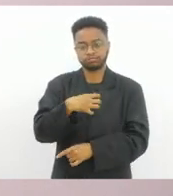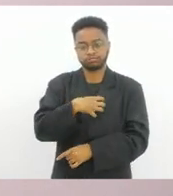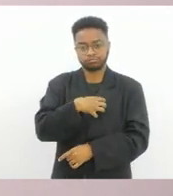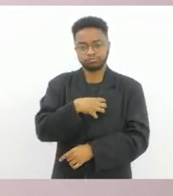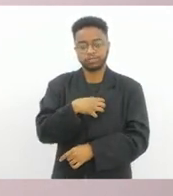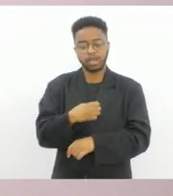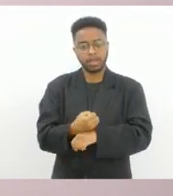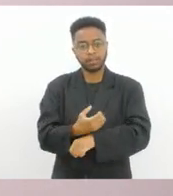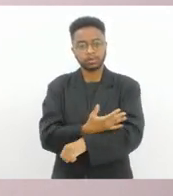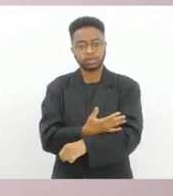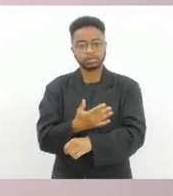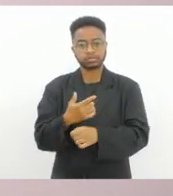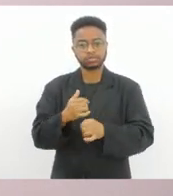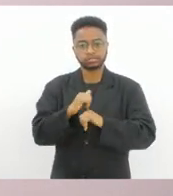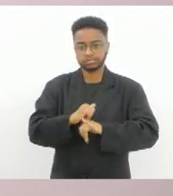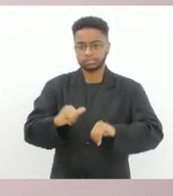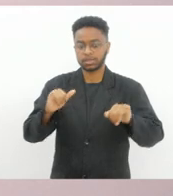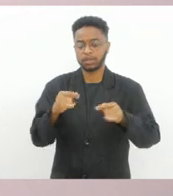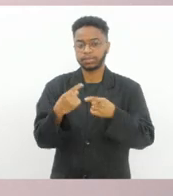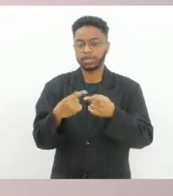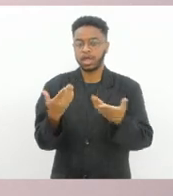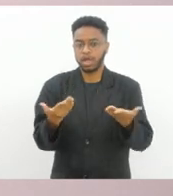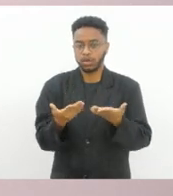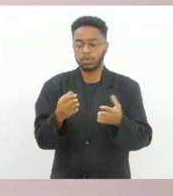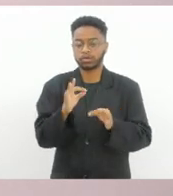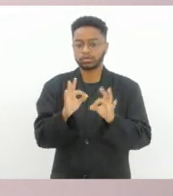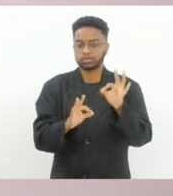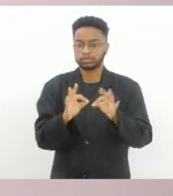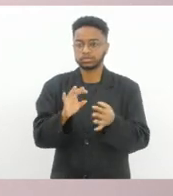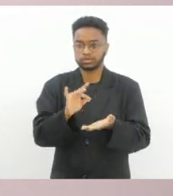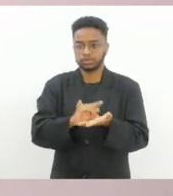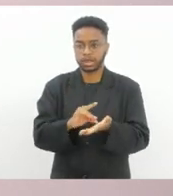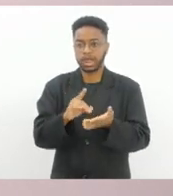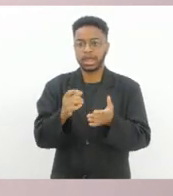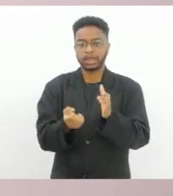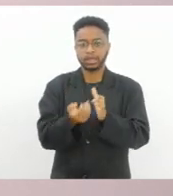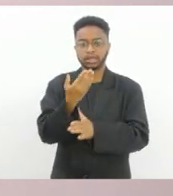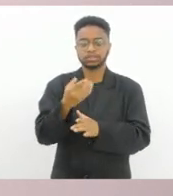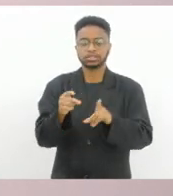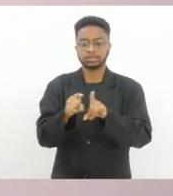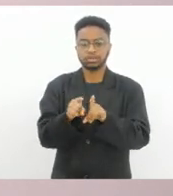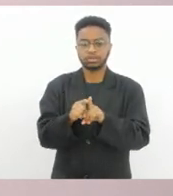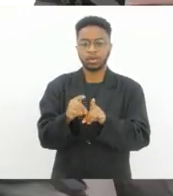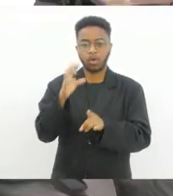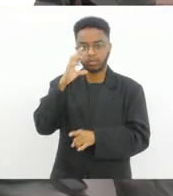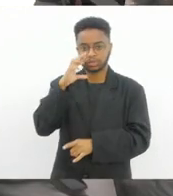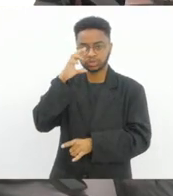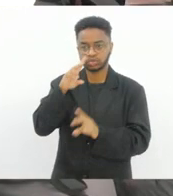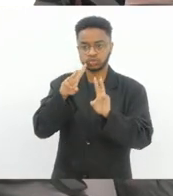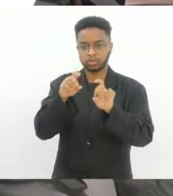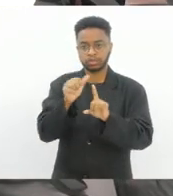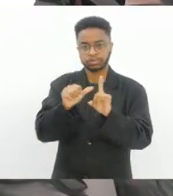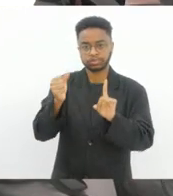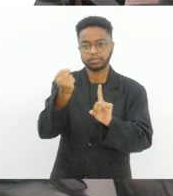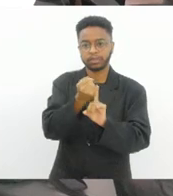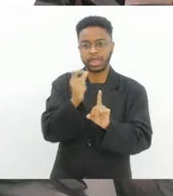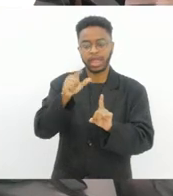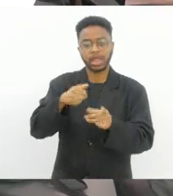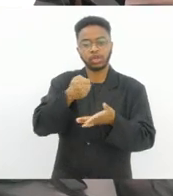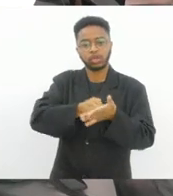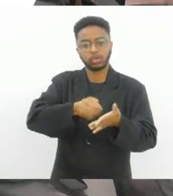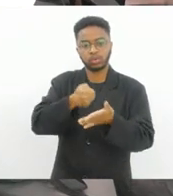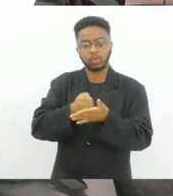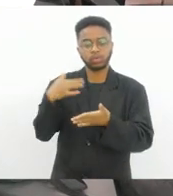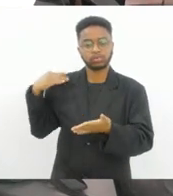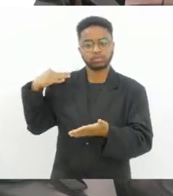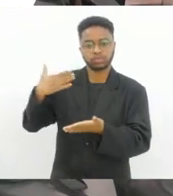mencionar, deputada, que a gente está agora em vias de fato, que é a criação e estruturação do Observatório do Feminicídio, né? Uma luta histórica do